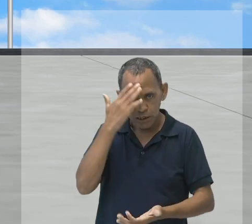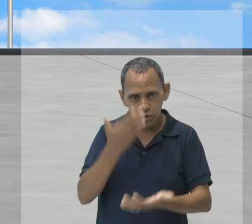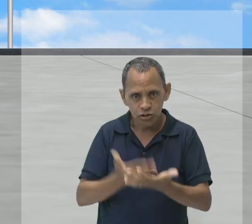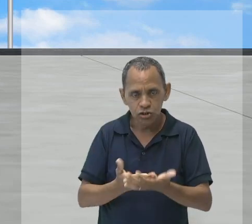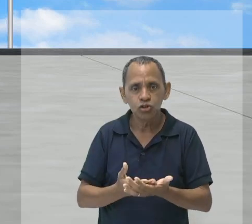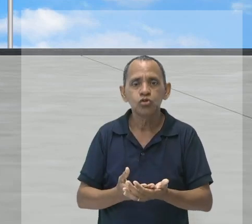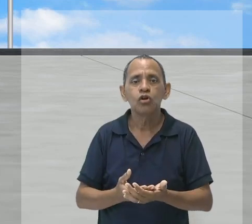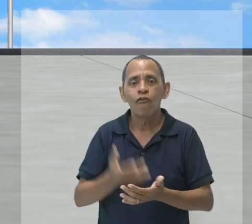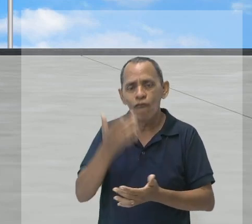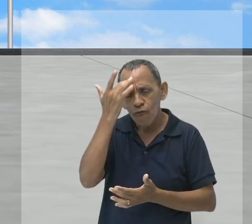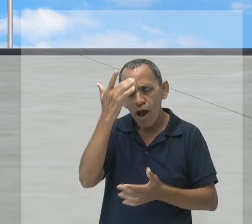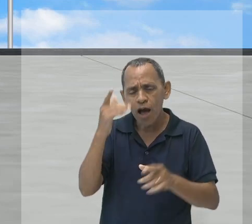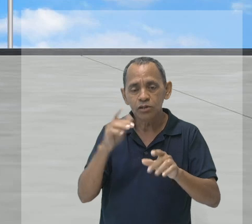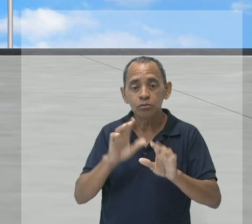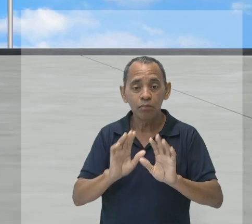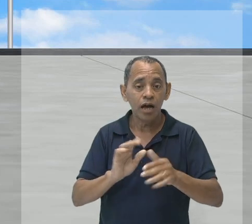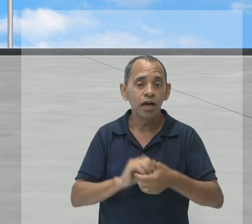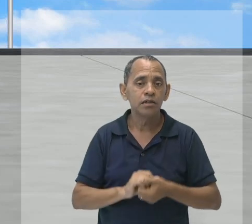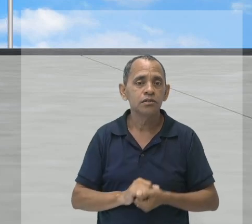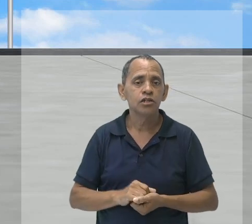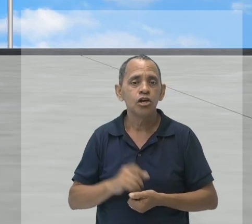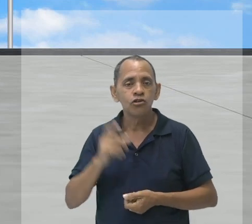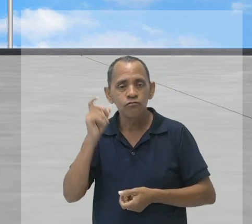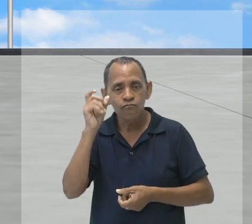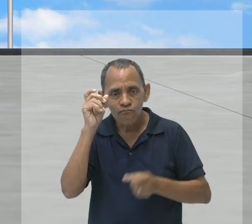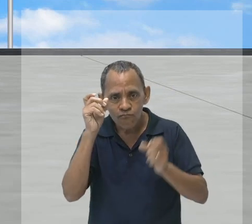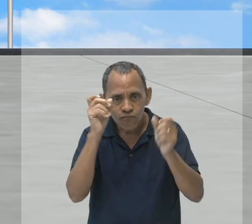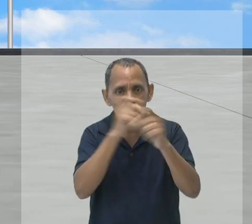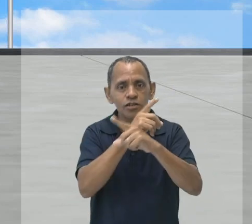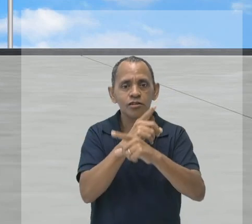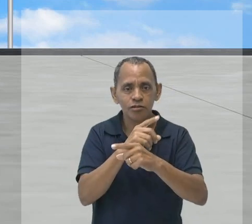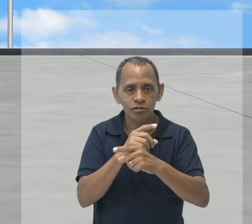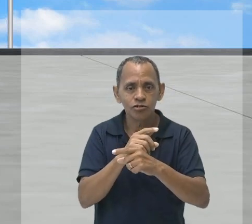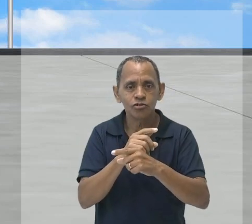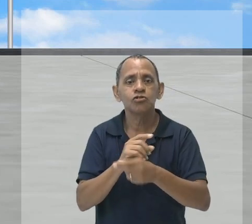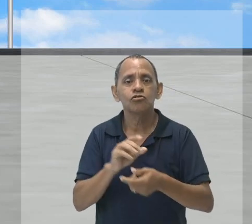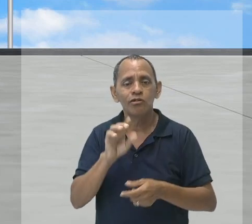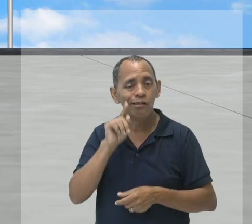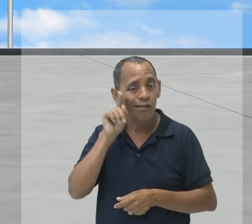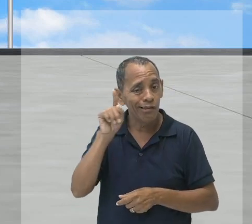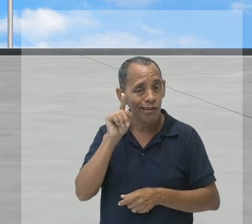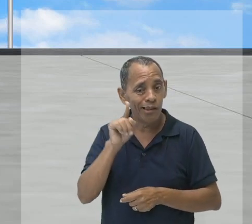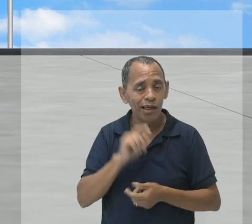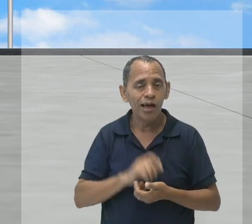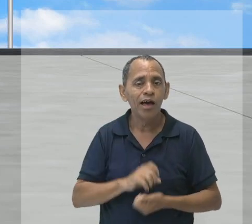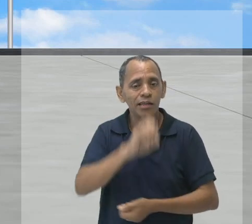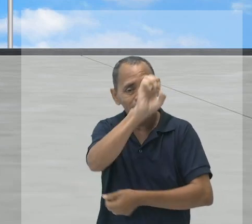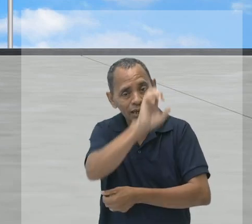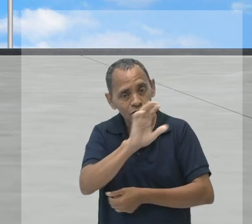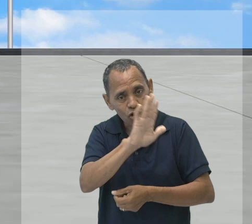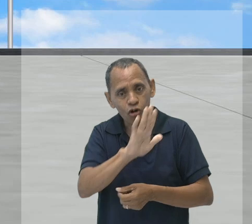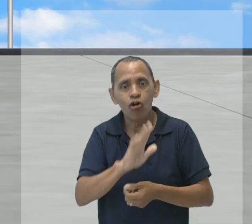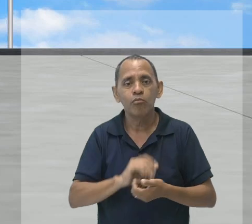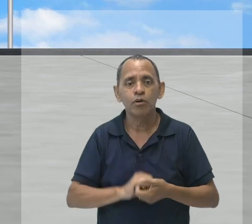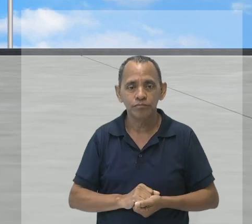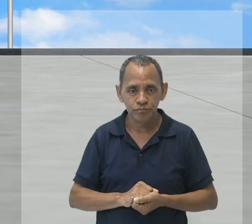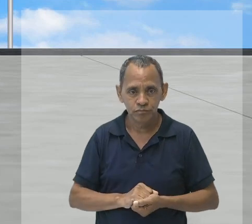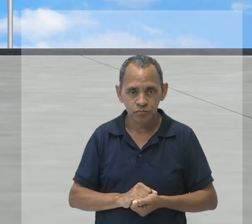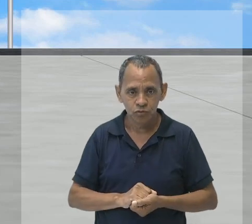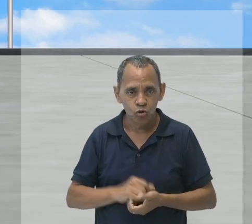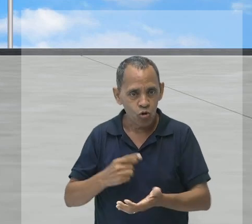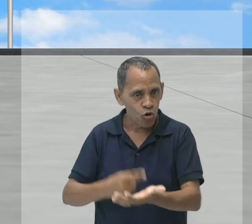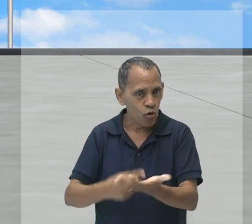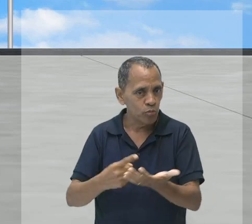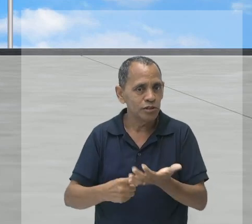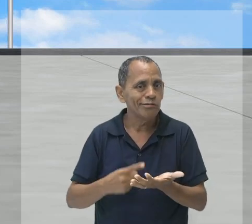tá? O difícil vai ser aprovar esse acordo lá no Parlamento Europeu, onde as coisas acontecem de uma forma mais complexa. A